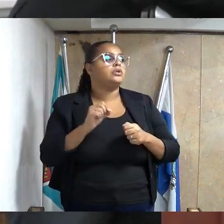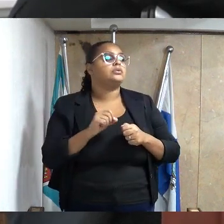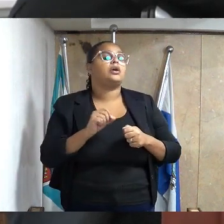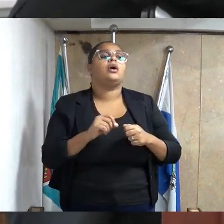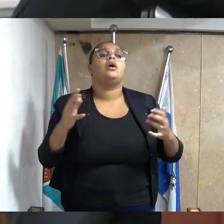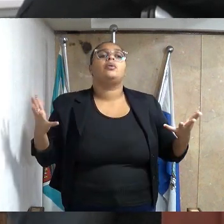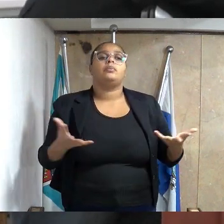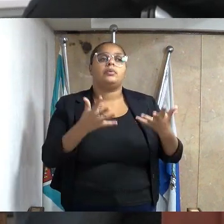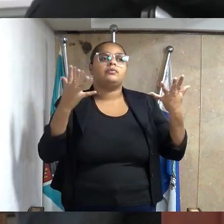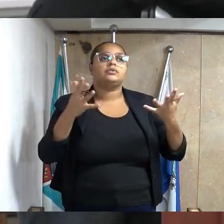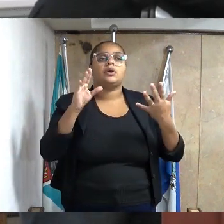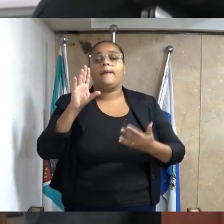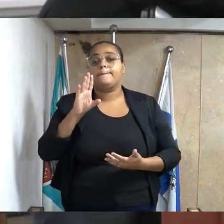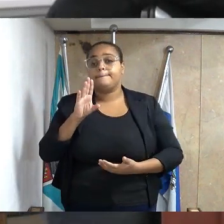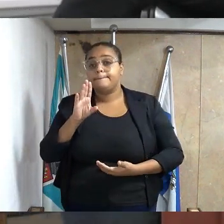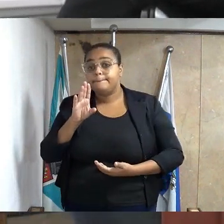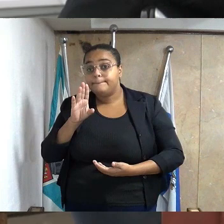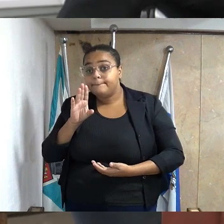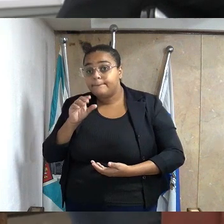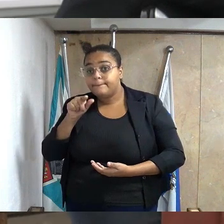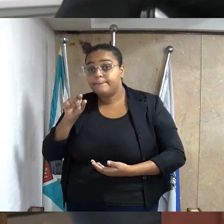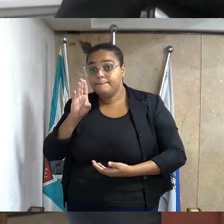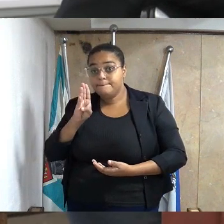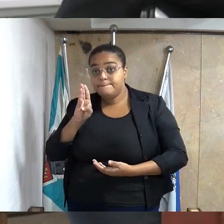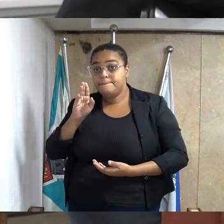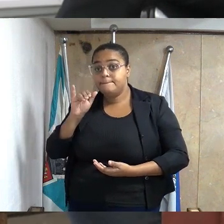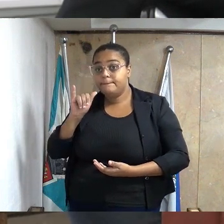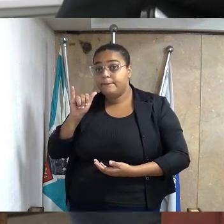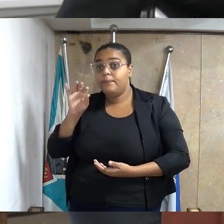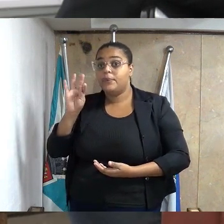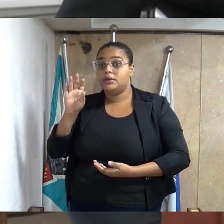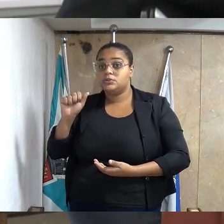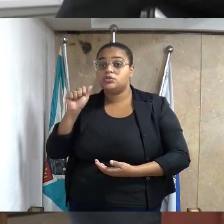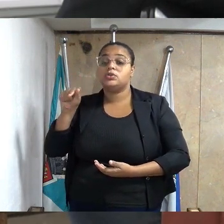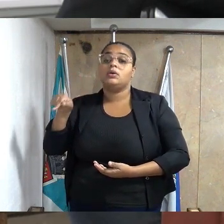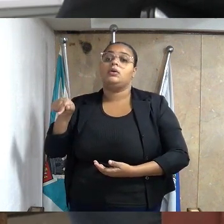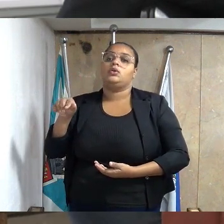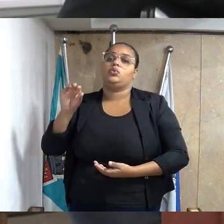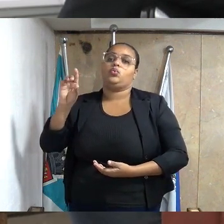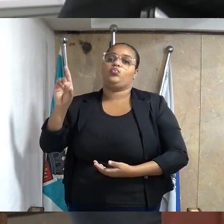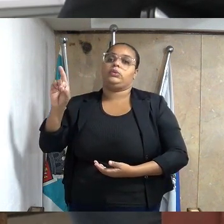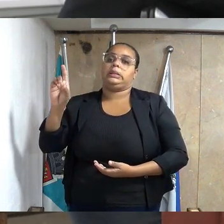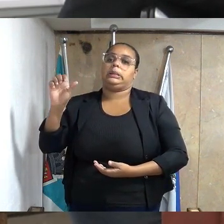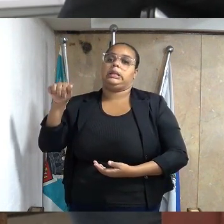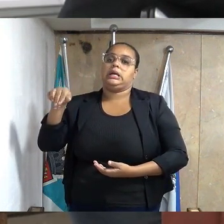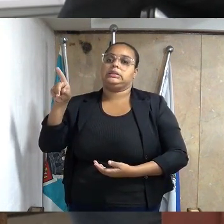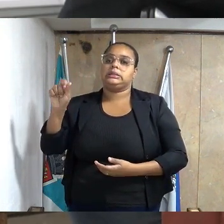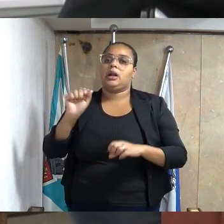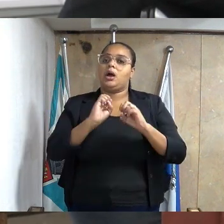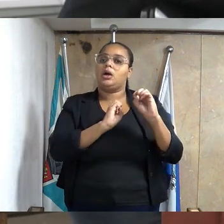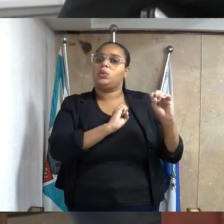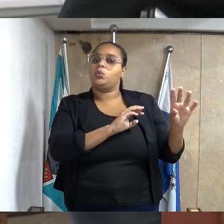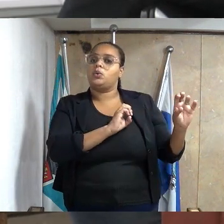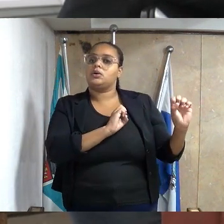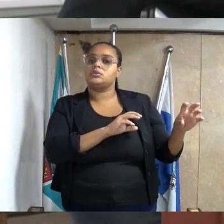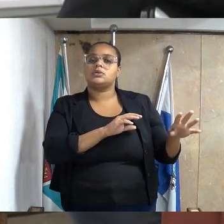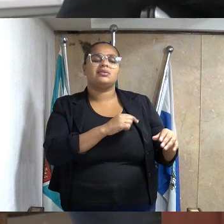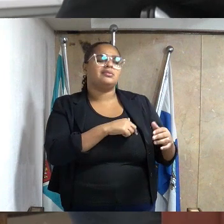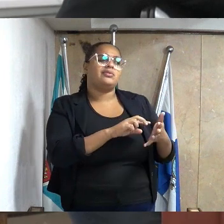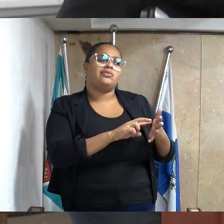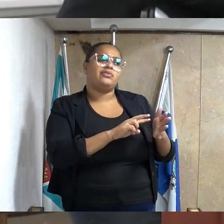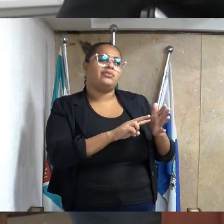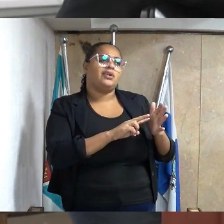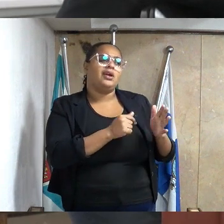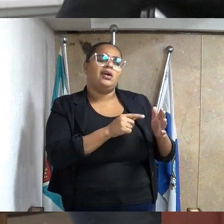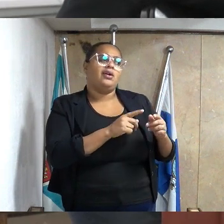promover essa blitz do Detran educativa para orientar a população. É claro que ninguém está aqui contra a fiscalização do Detran,